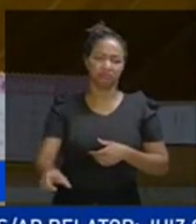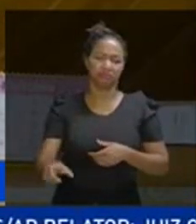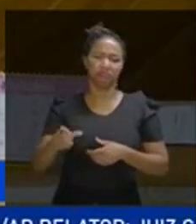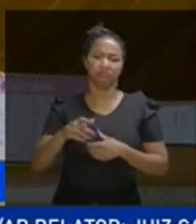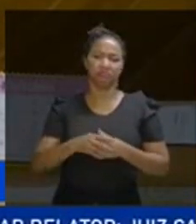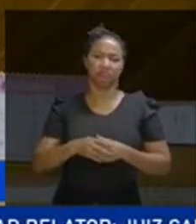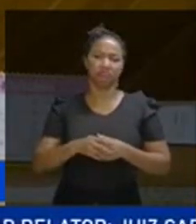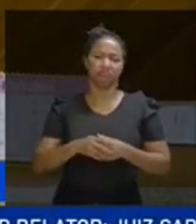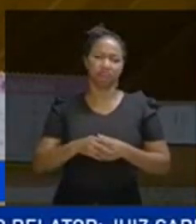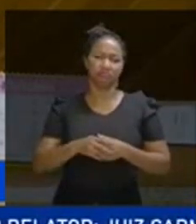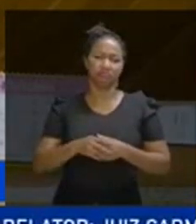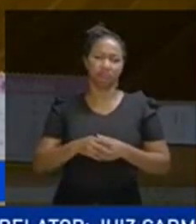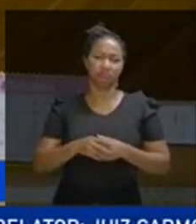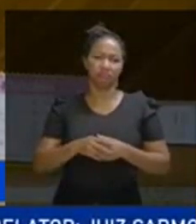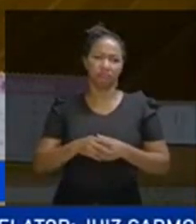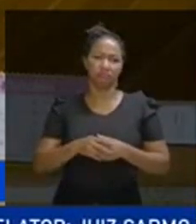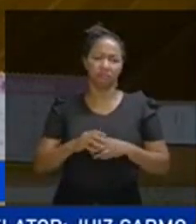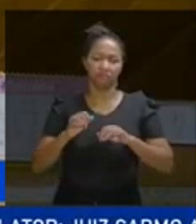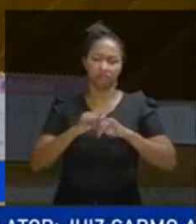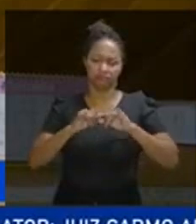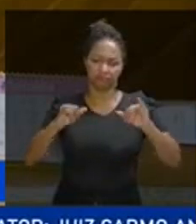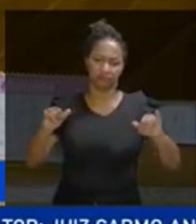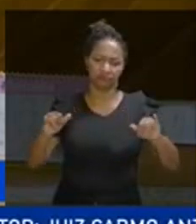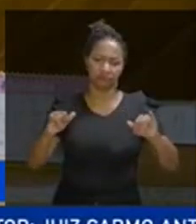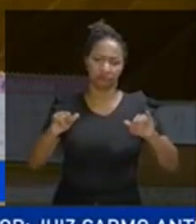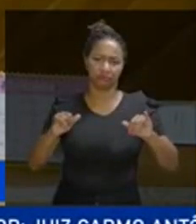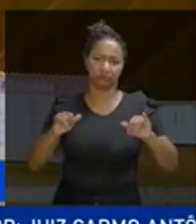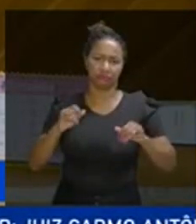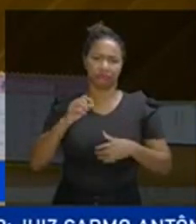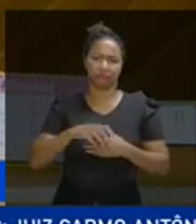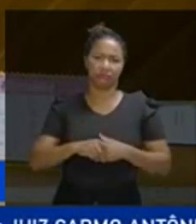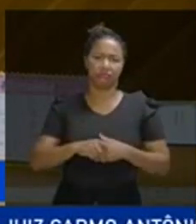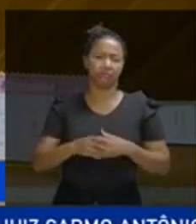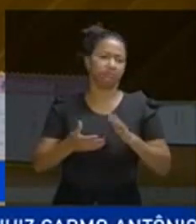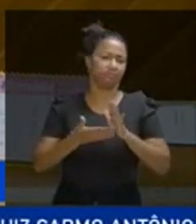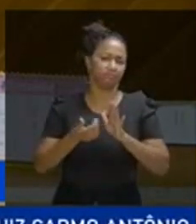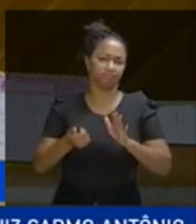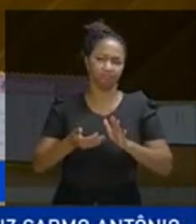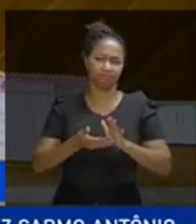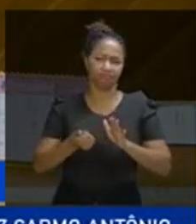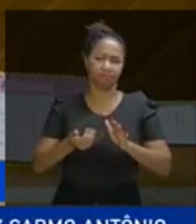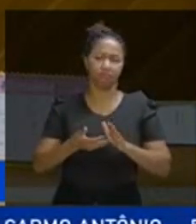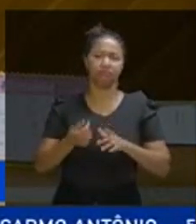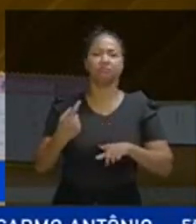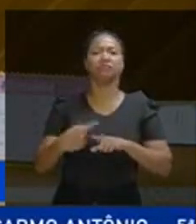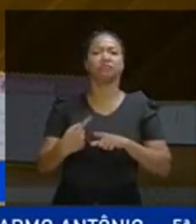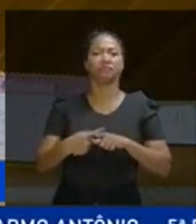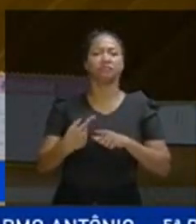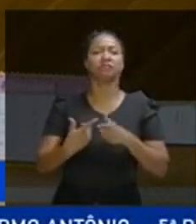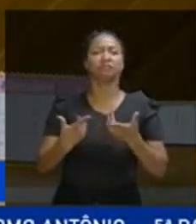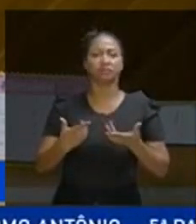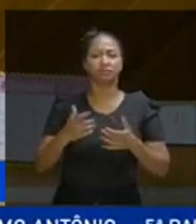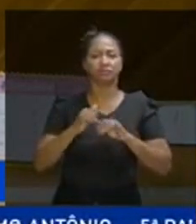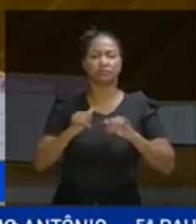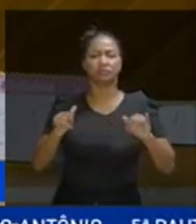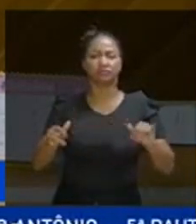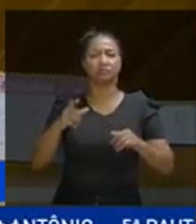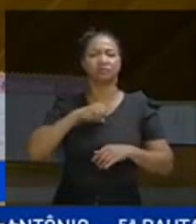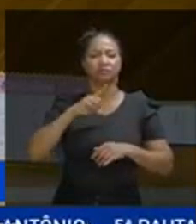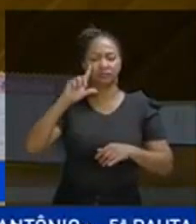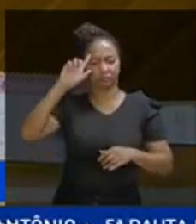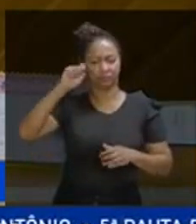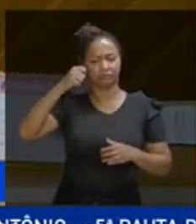embargante. Ele diz que há omissão. E por quê? Porque ele diz que há